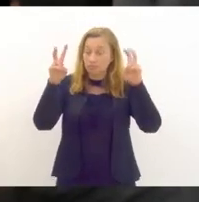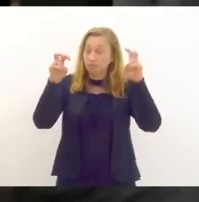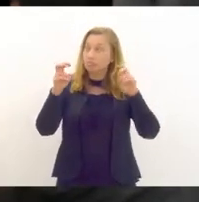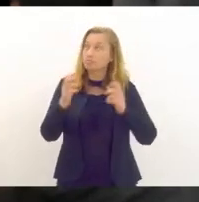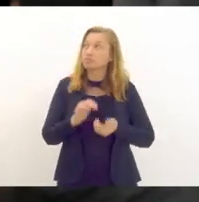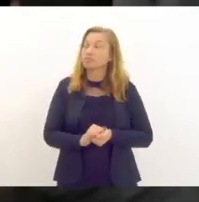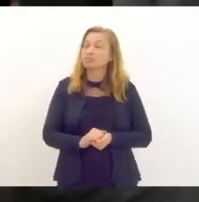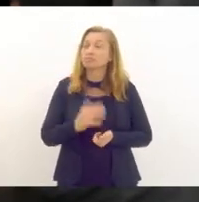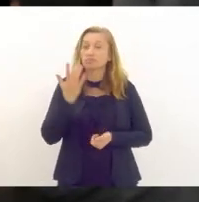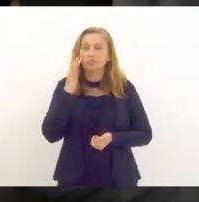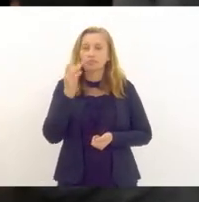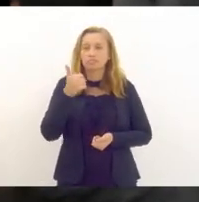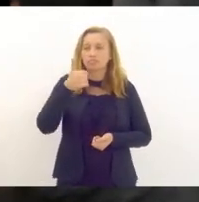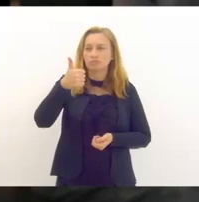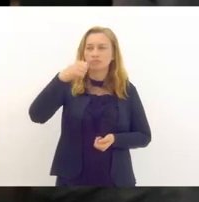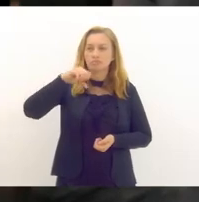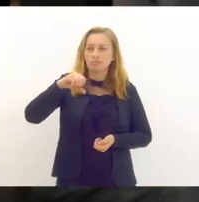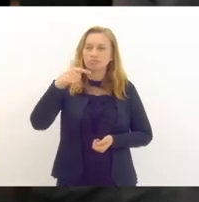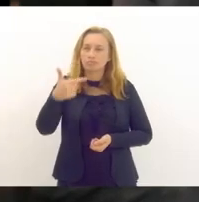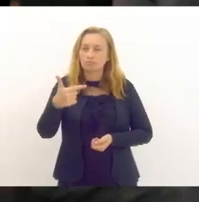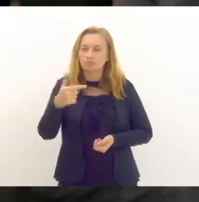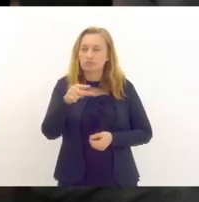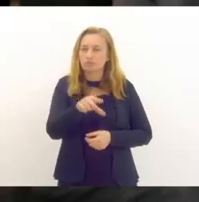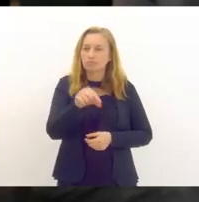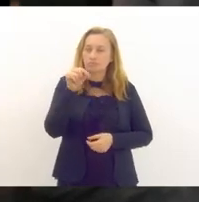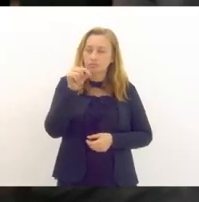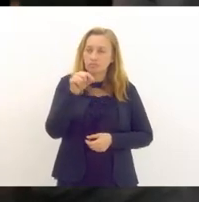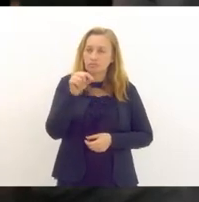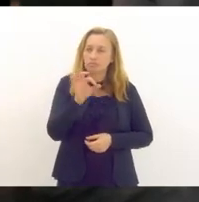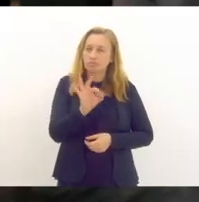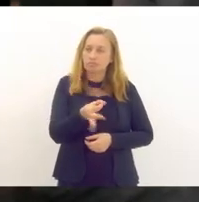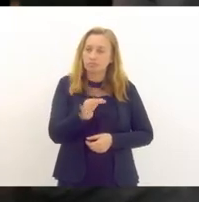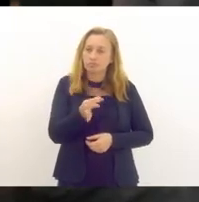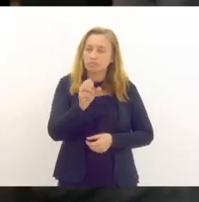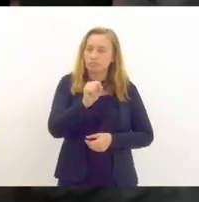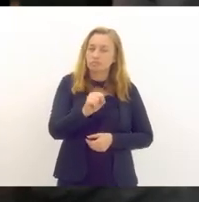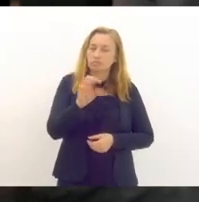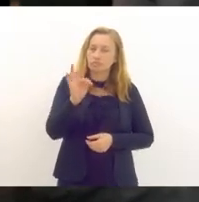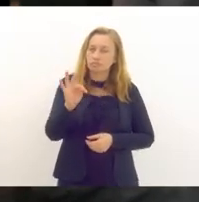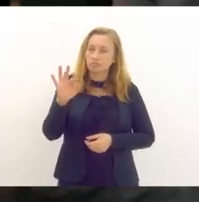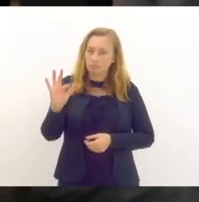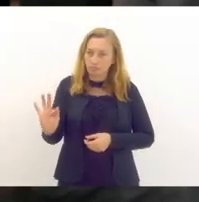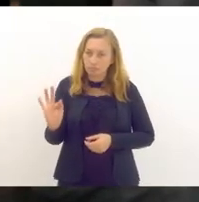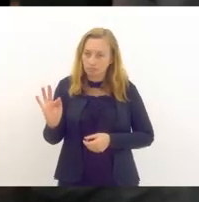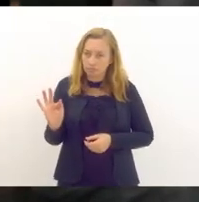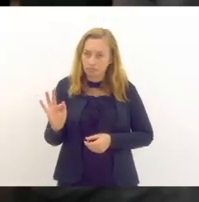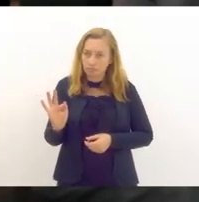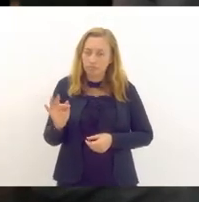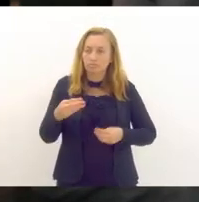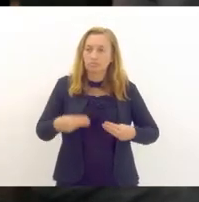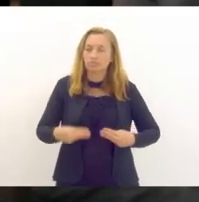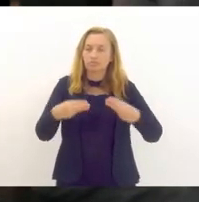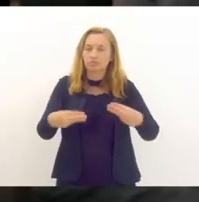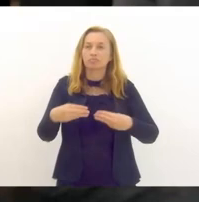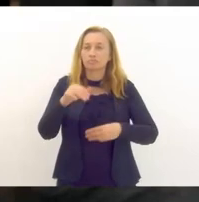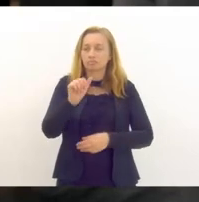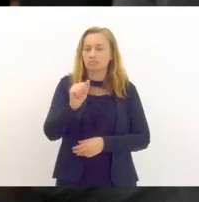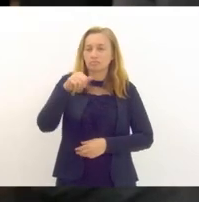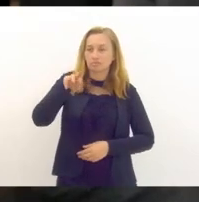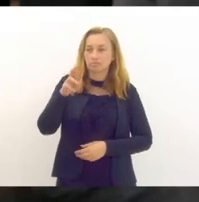não me engano a lei 192 a decisão monocrática do STF da Lavra do ministro André Mendonça